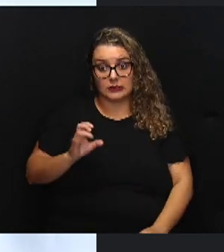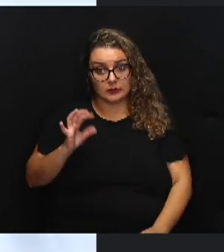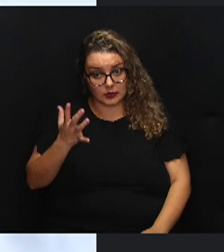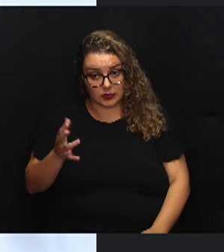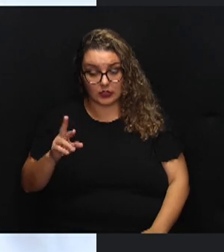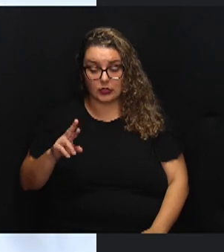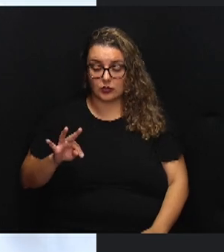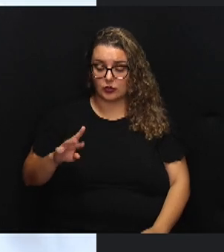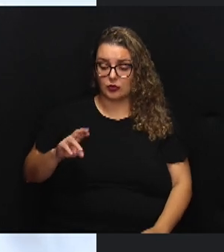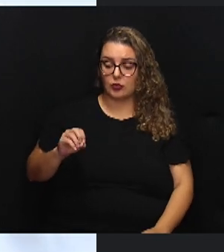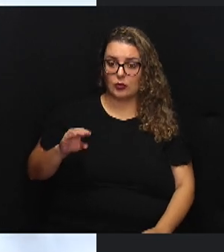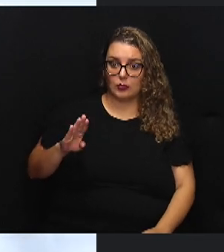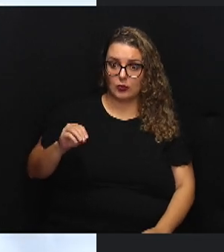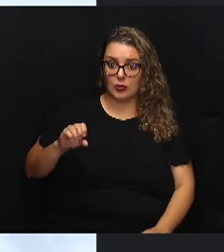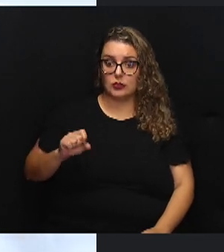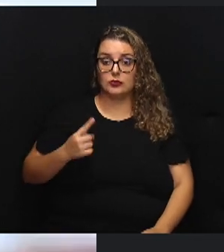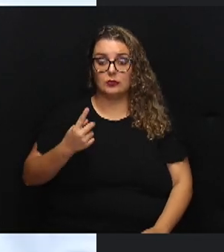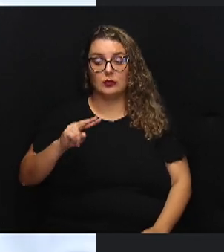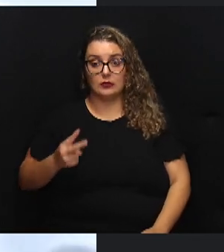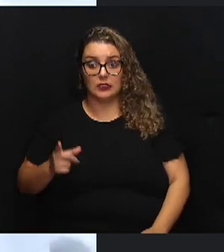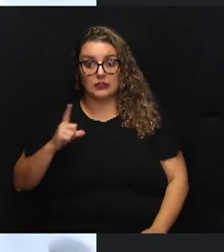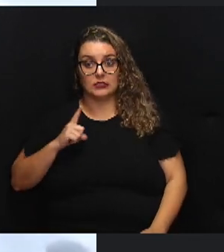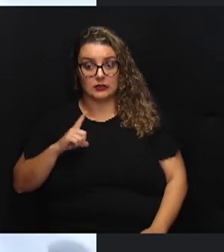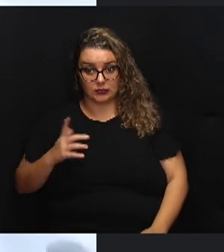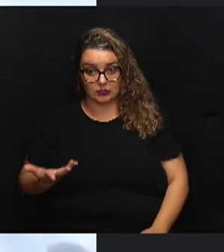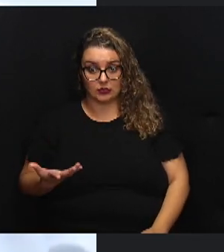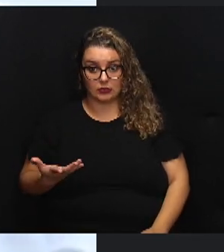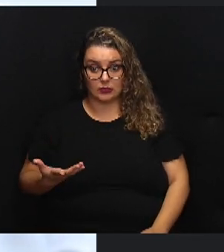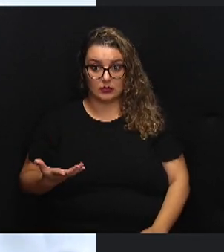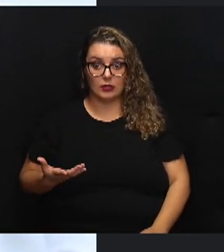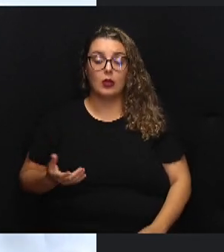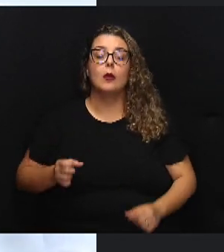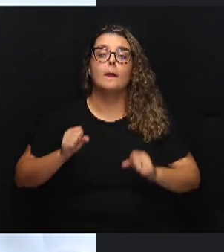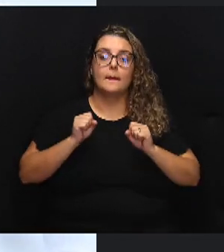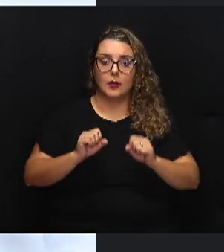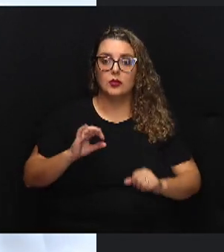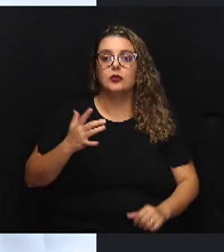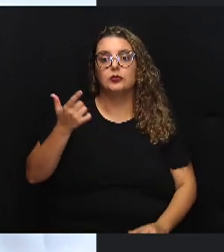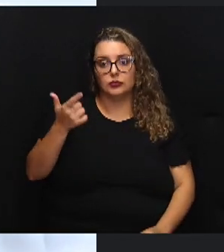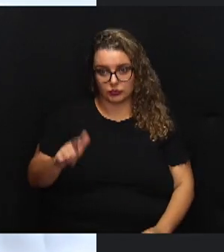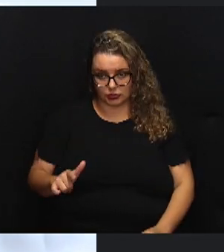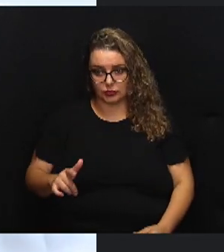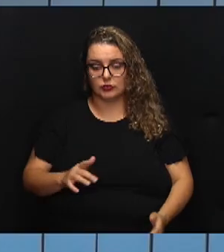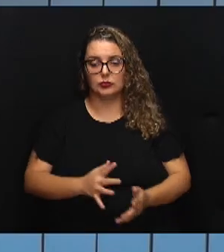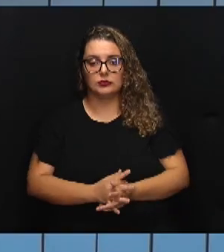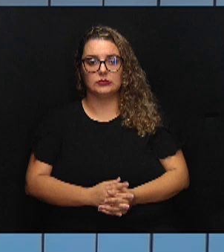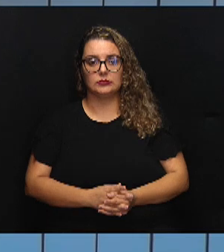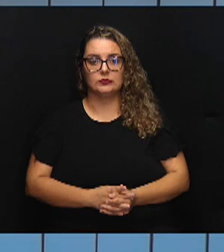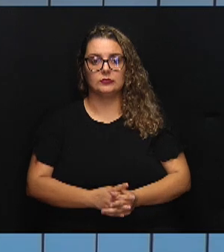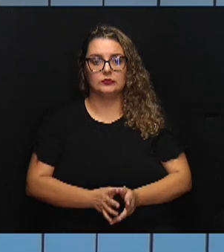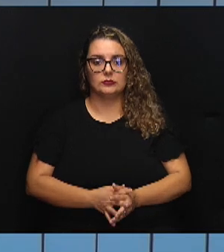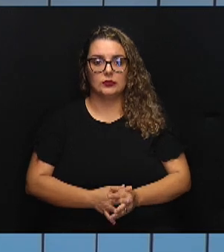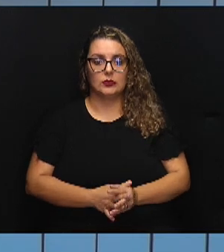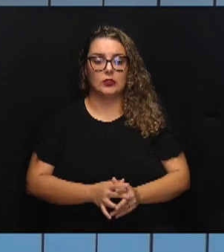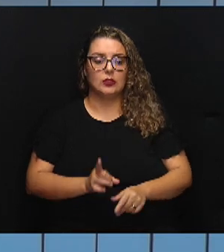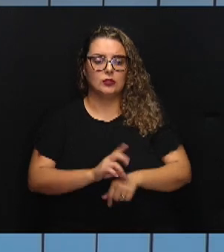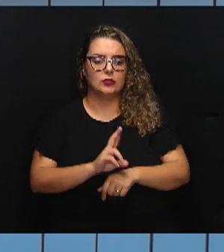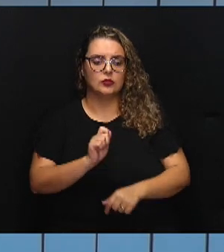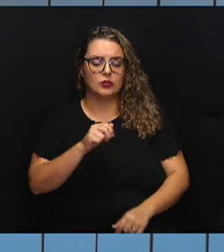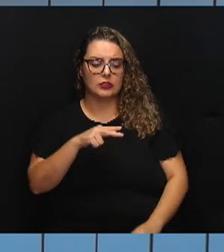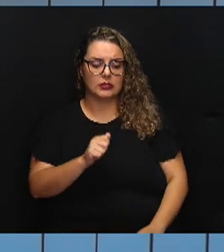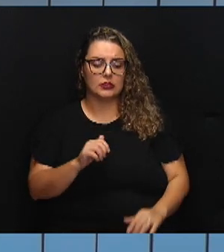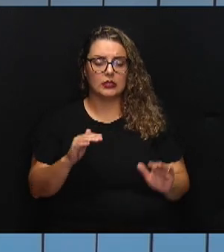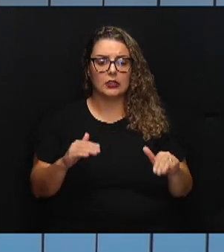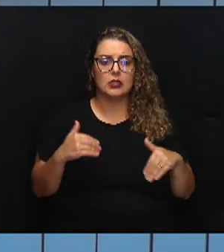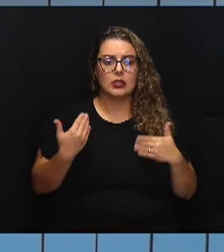Uma vez que a pessoa já teve, ela está muito sujeita a que aconteça de novo. Doutora Ana, quais são